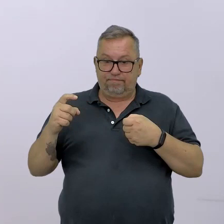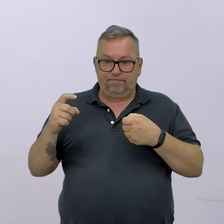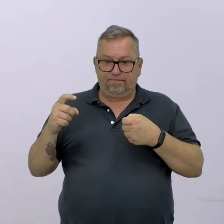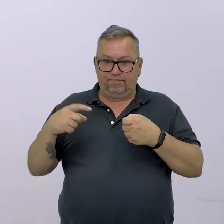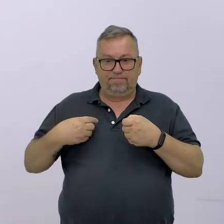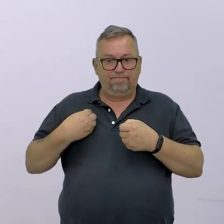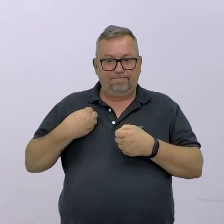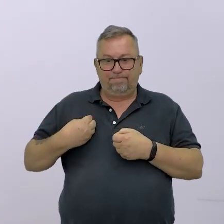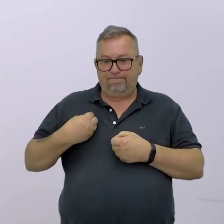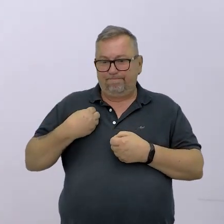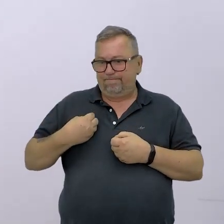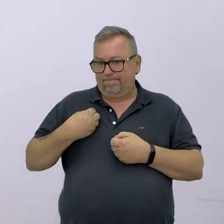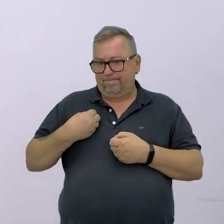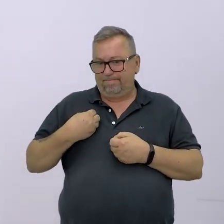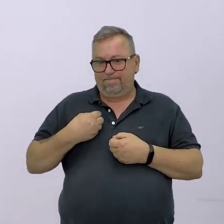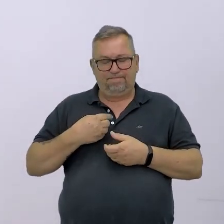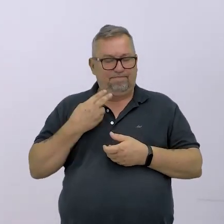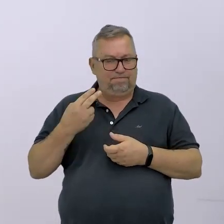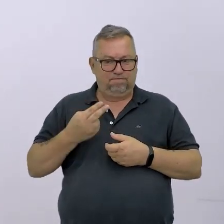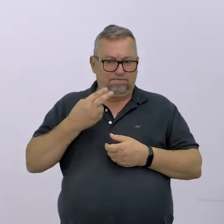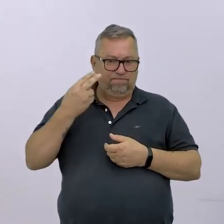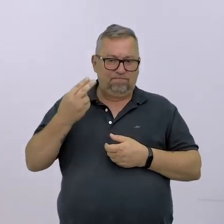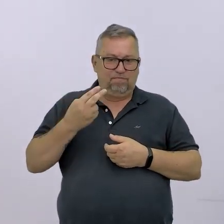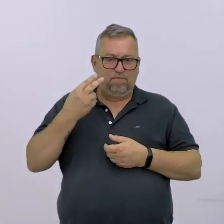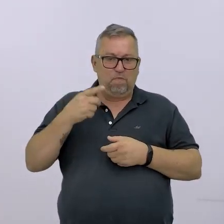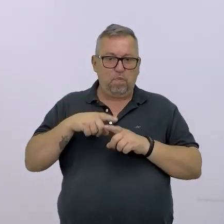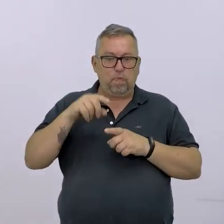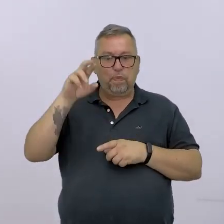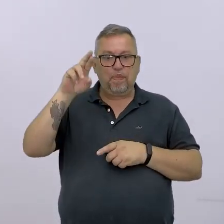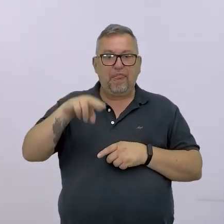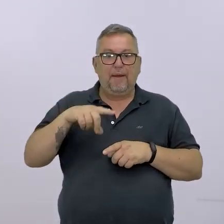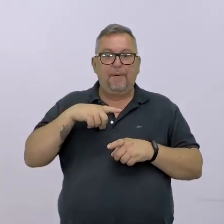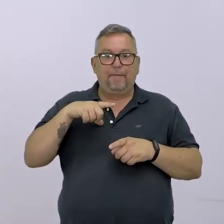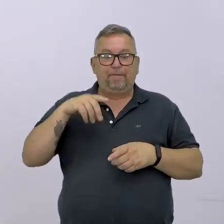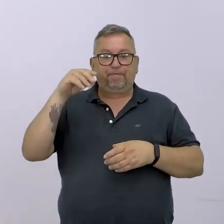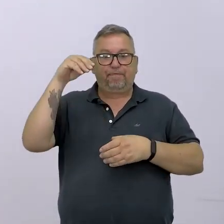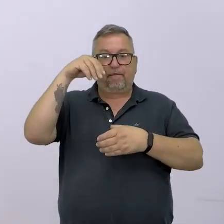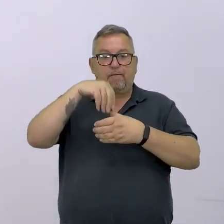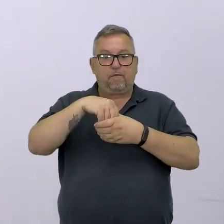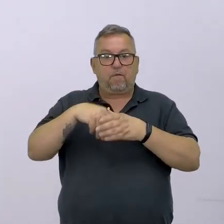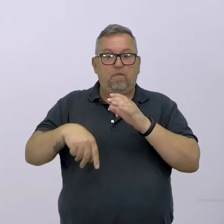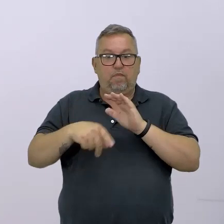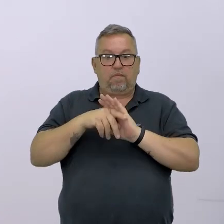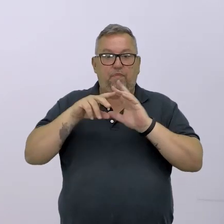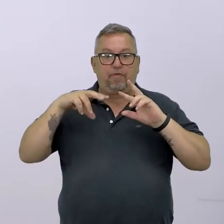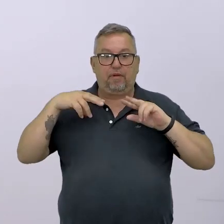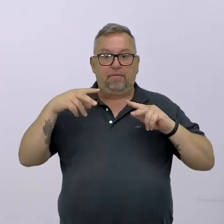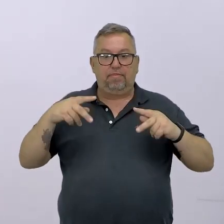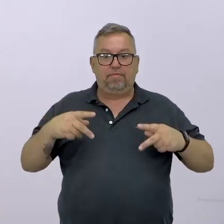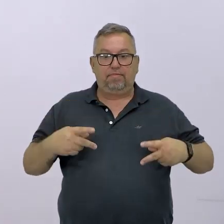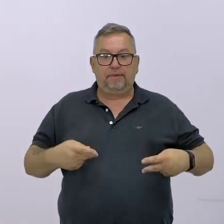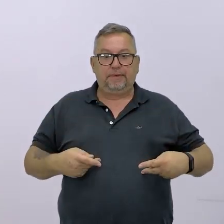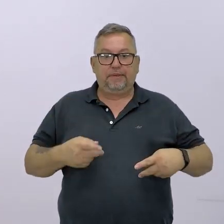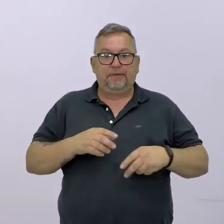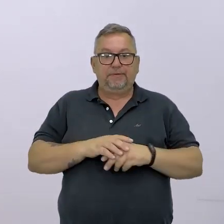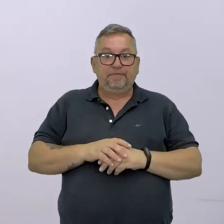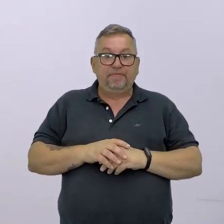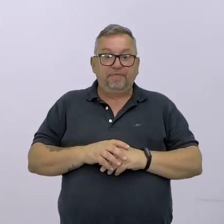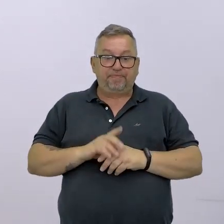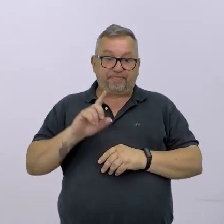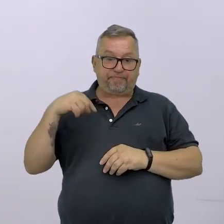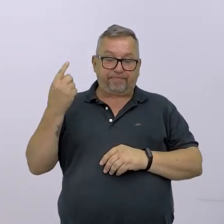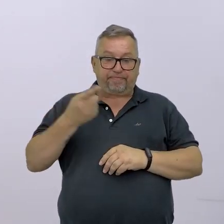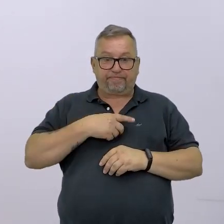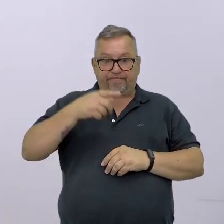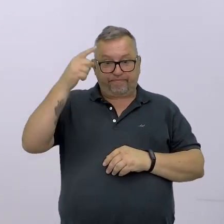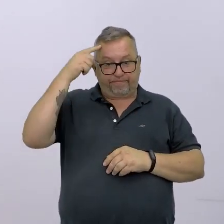nossa existência como seres humanos. Então a razão, ela é eminentemente humana também. Então quando nós